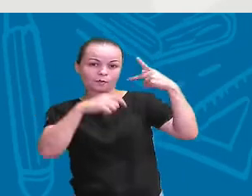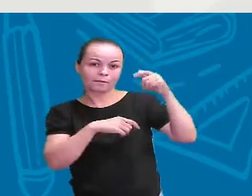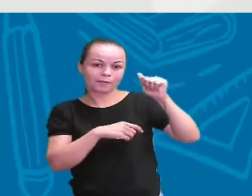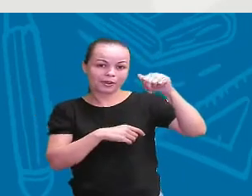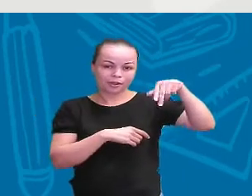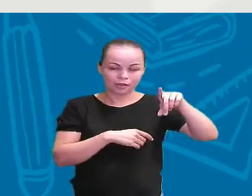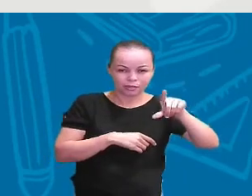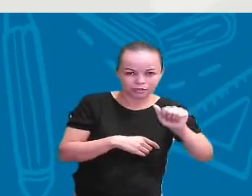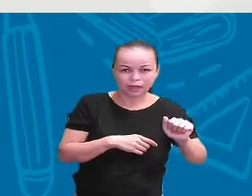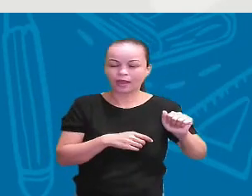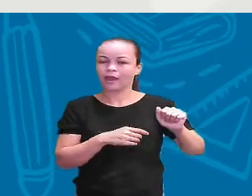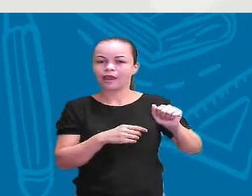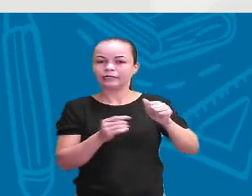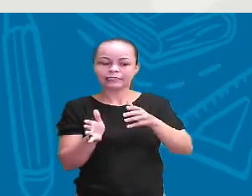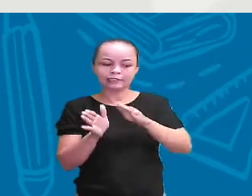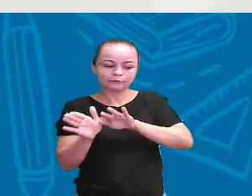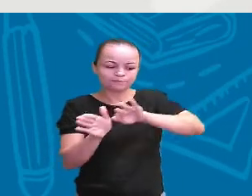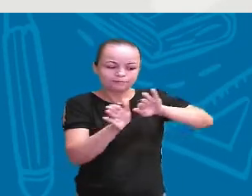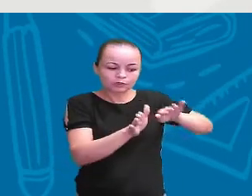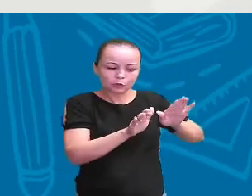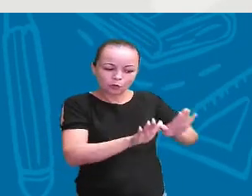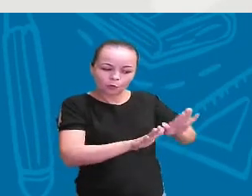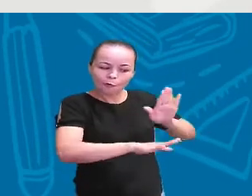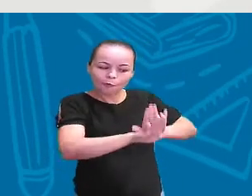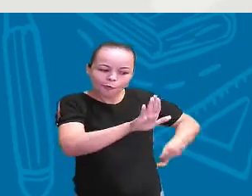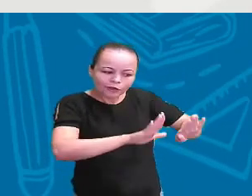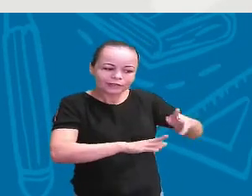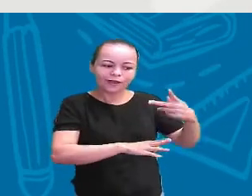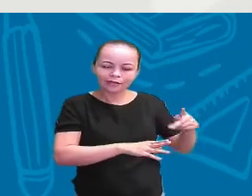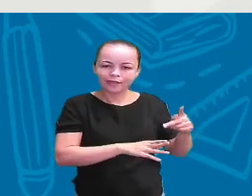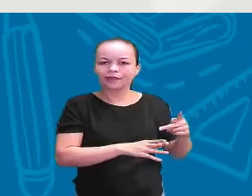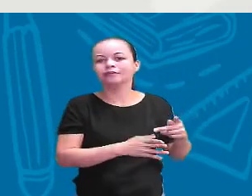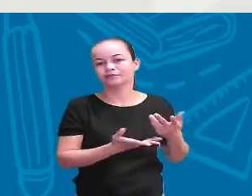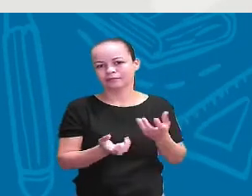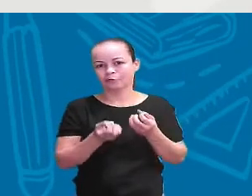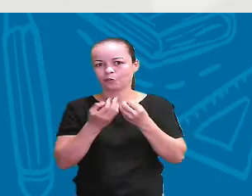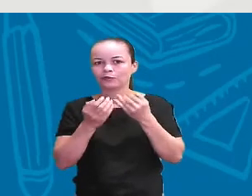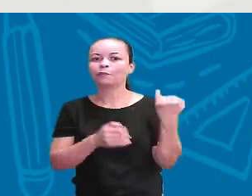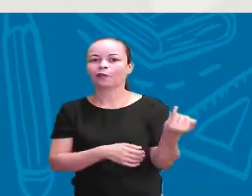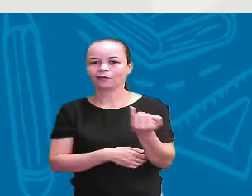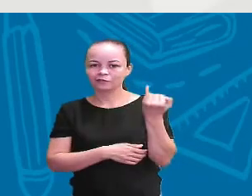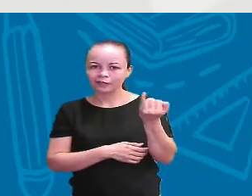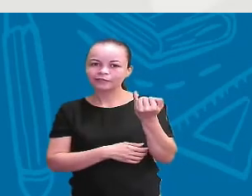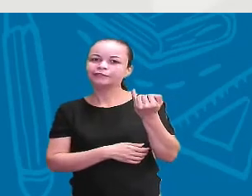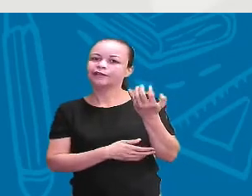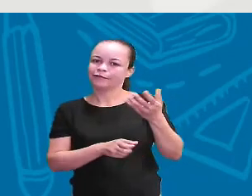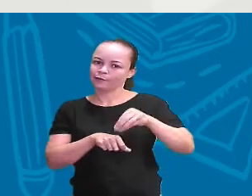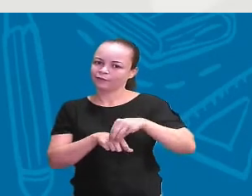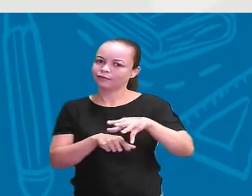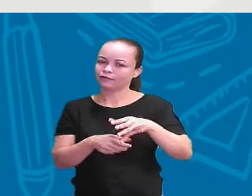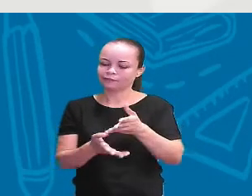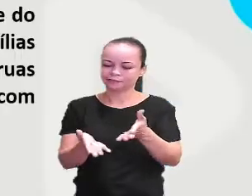listagem de ficar em extinção. Olha aí que atitude legal. Fica a dica aí, né? Vamos lá.